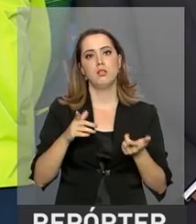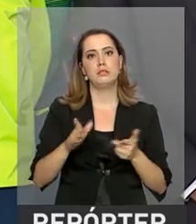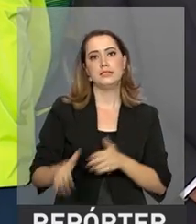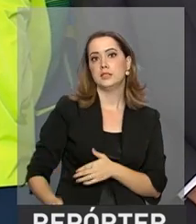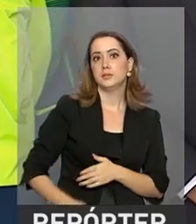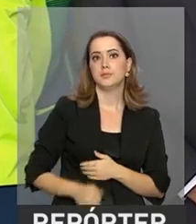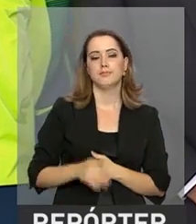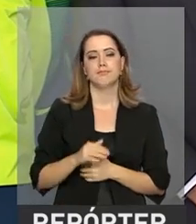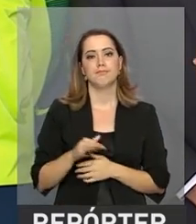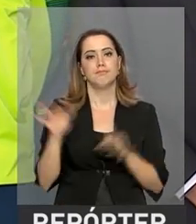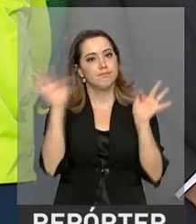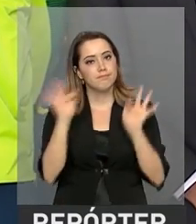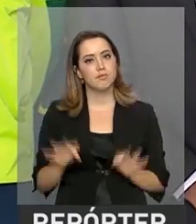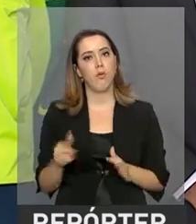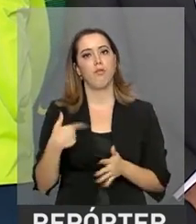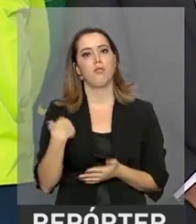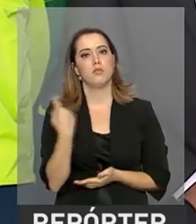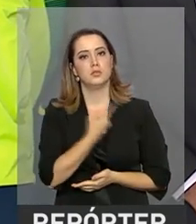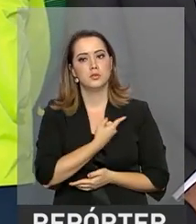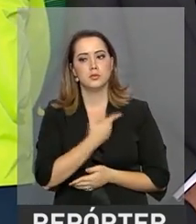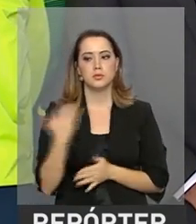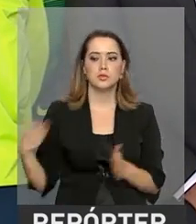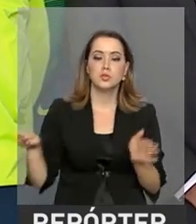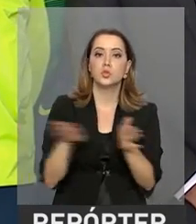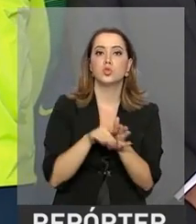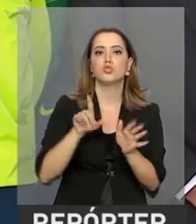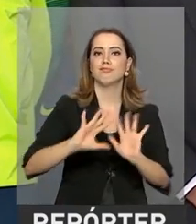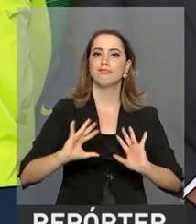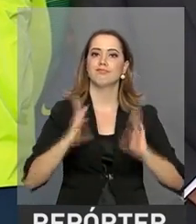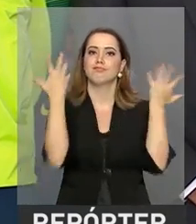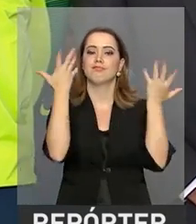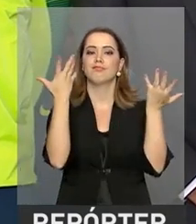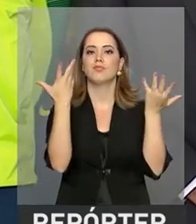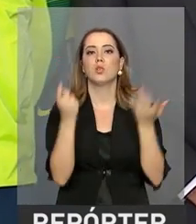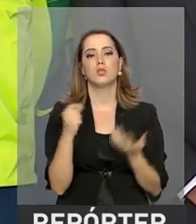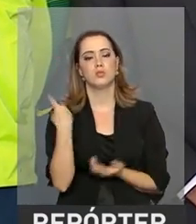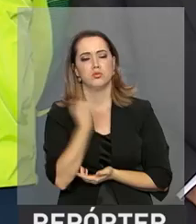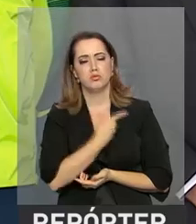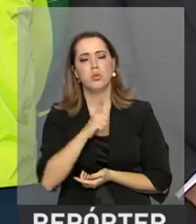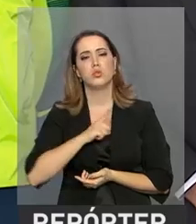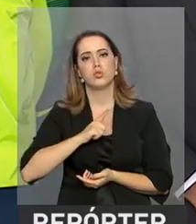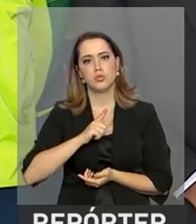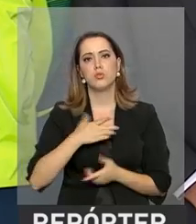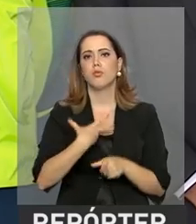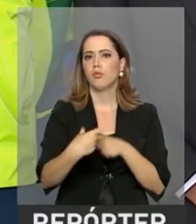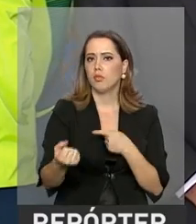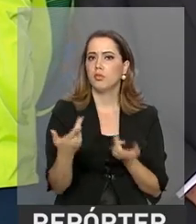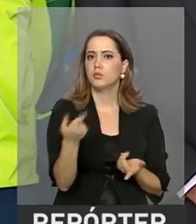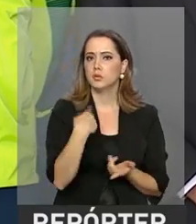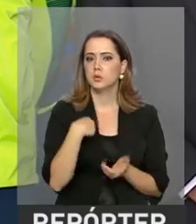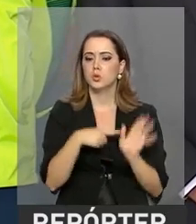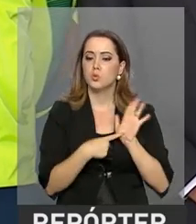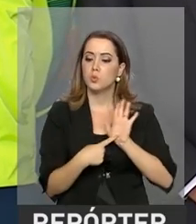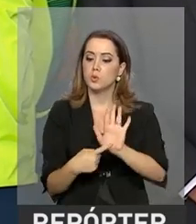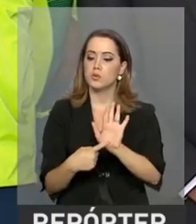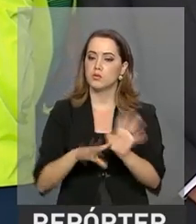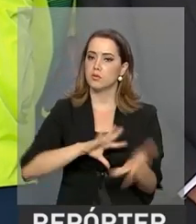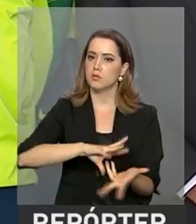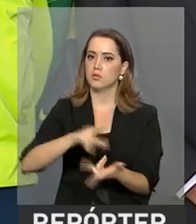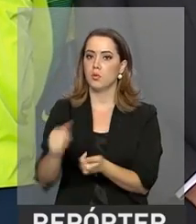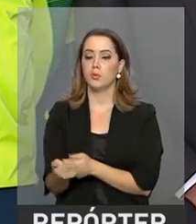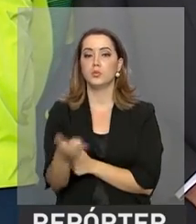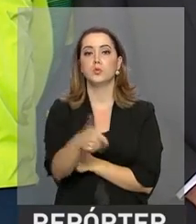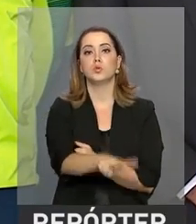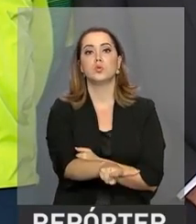entusiasmado para que chegássemos ao sucesso que tivemos sucesso na área de revelar ao mundo mais uma